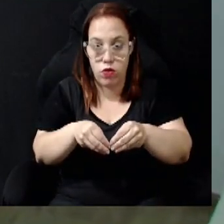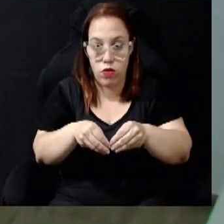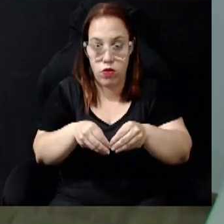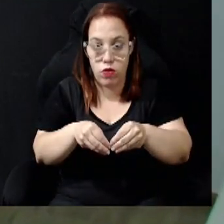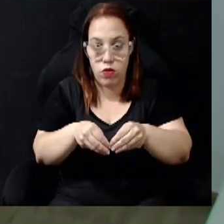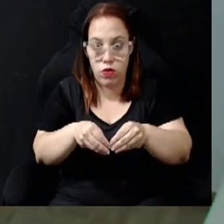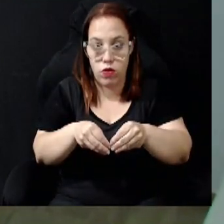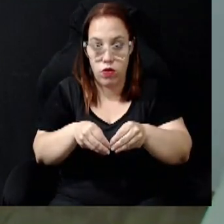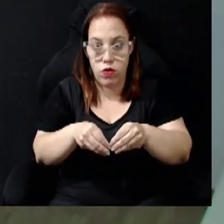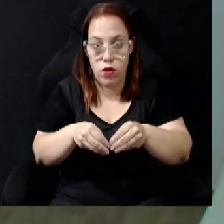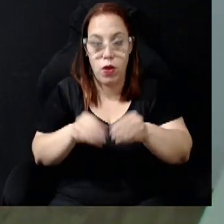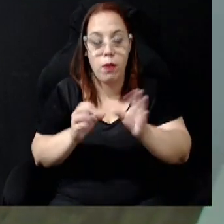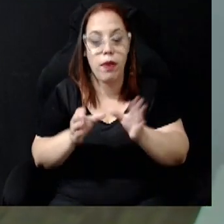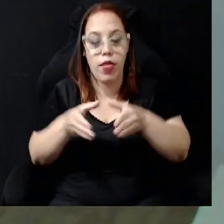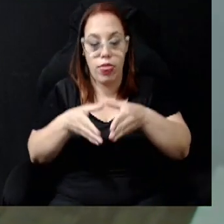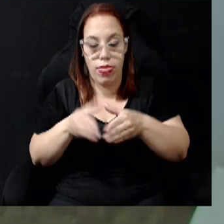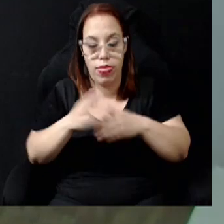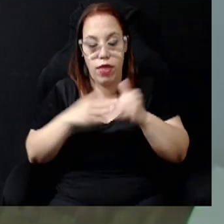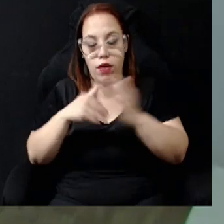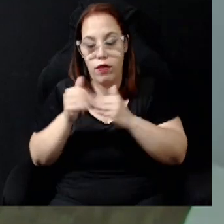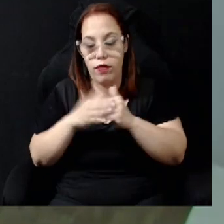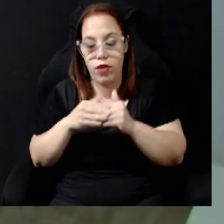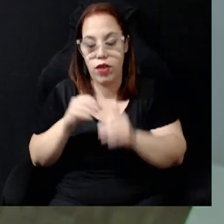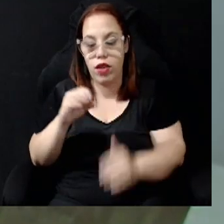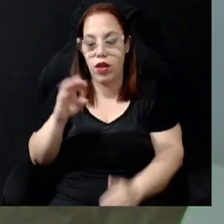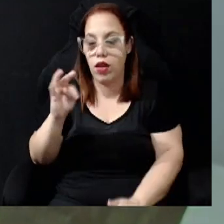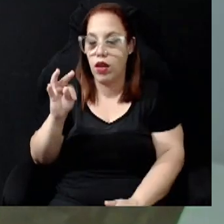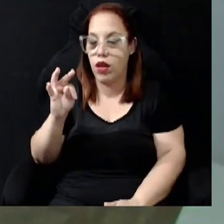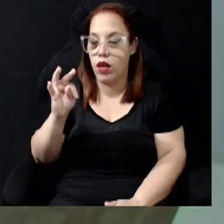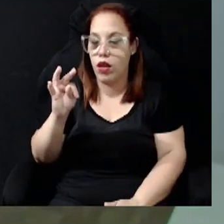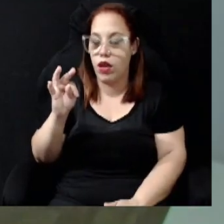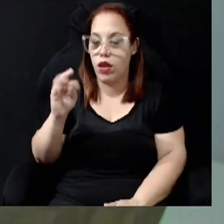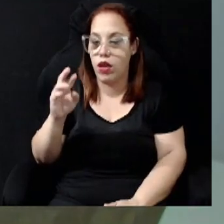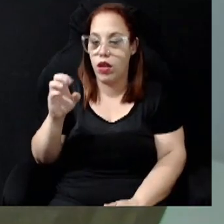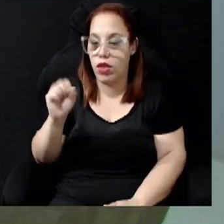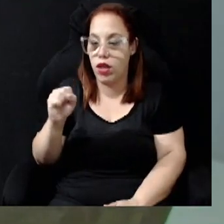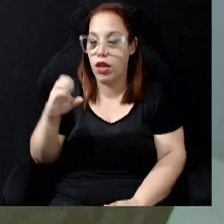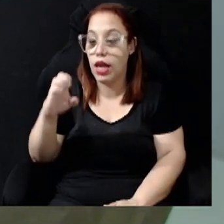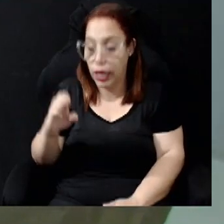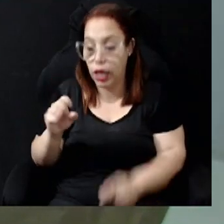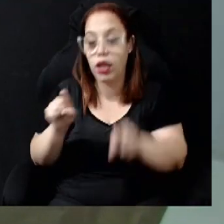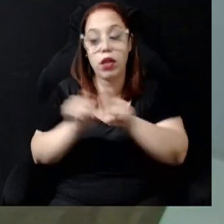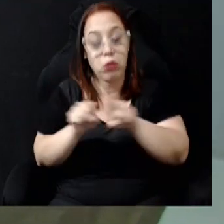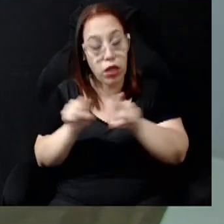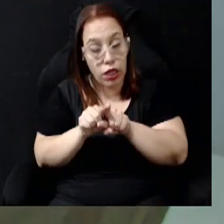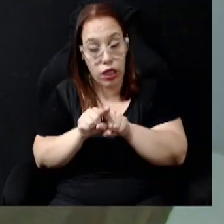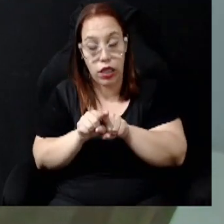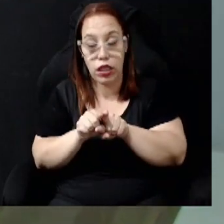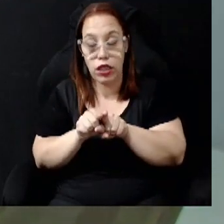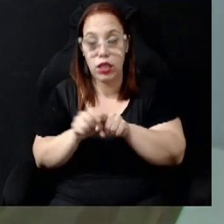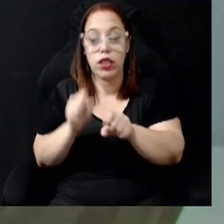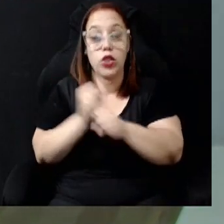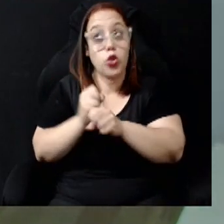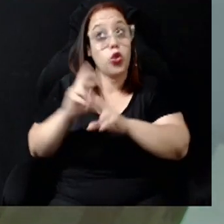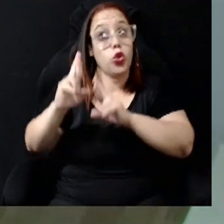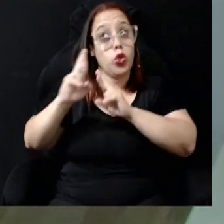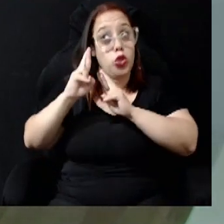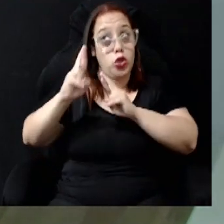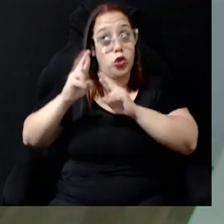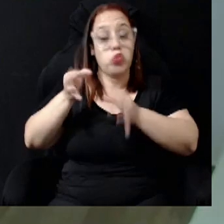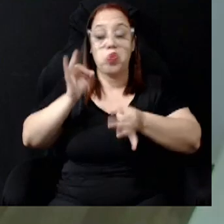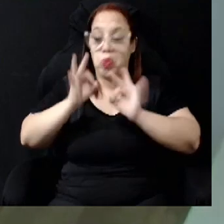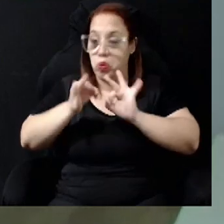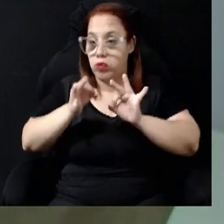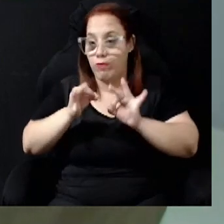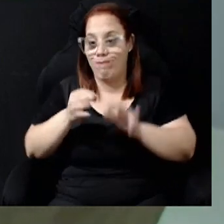material para o Tribunal Regional Eleitoral, TSE, também, né? Então a gente aguarda aqui, justamente para que não tenha